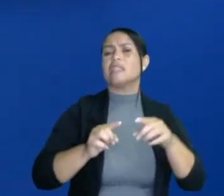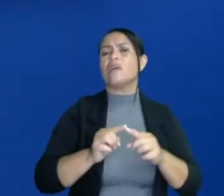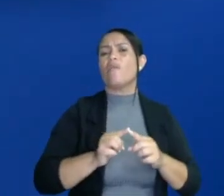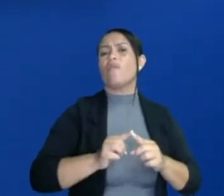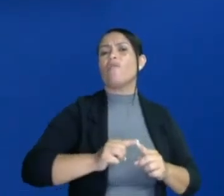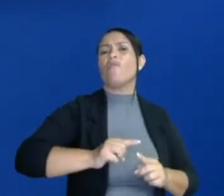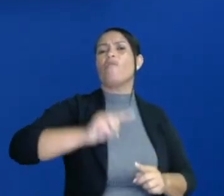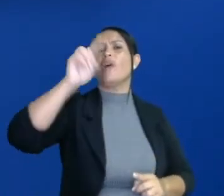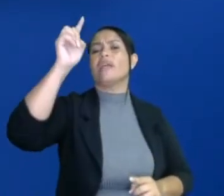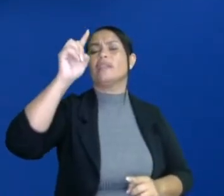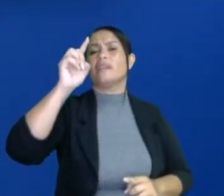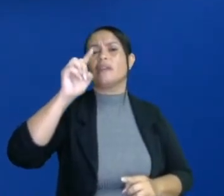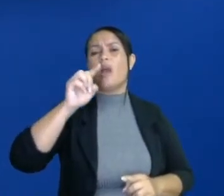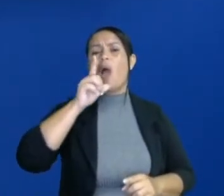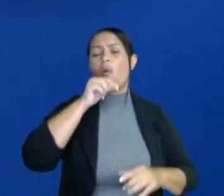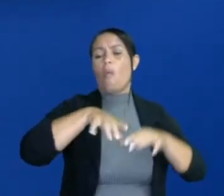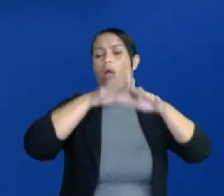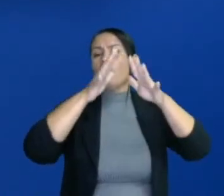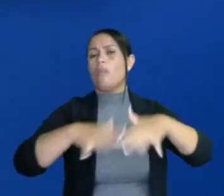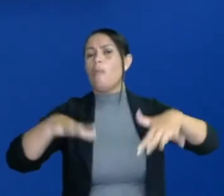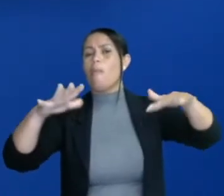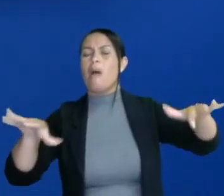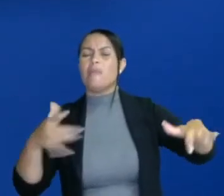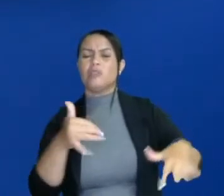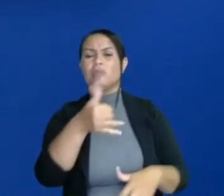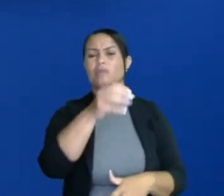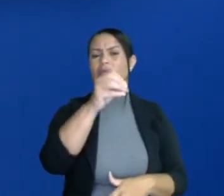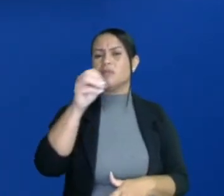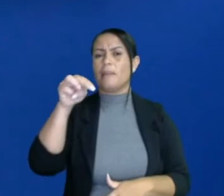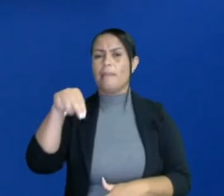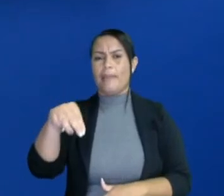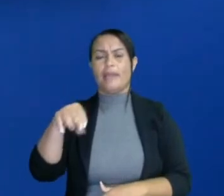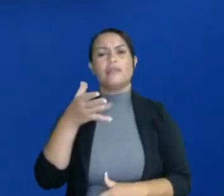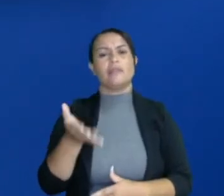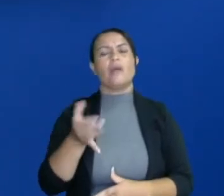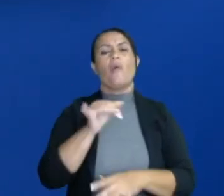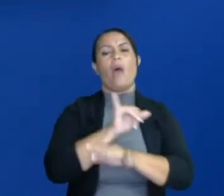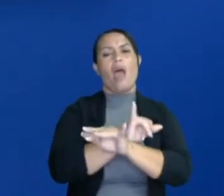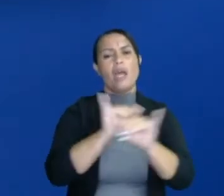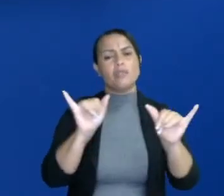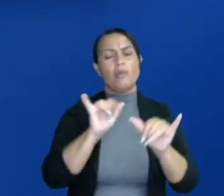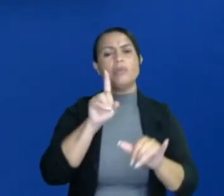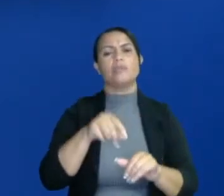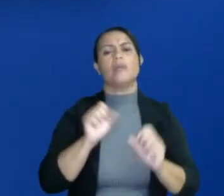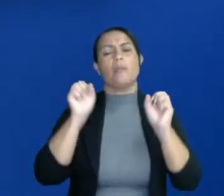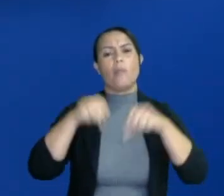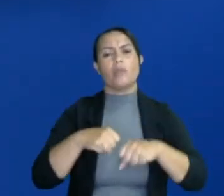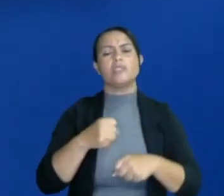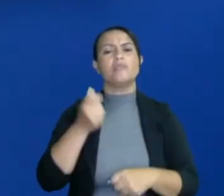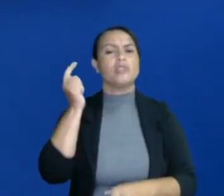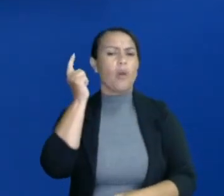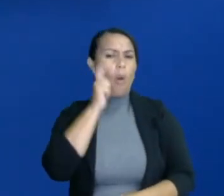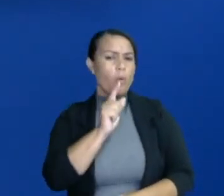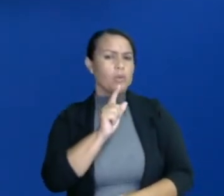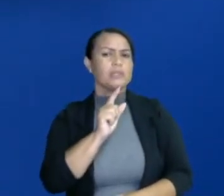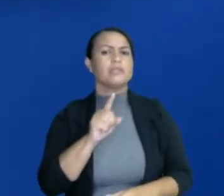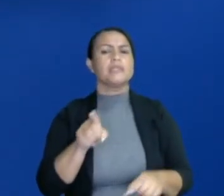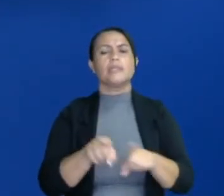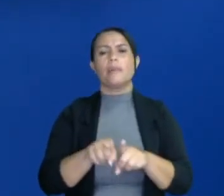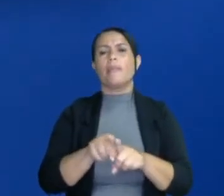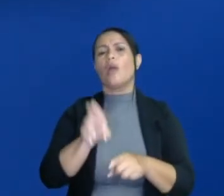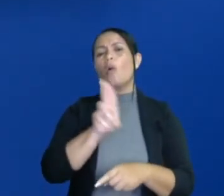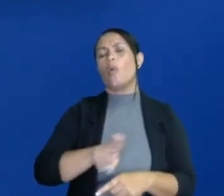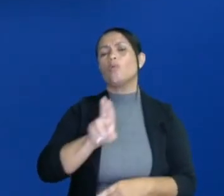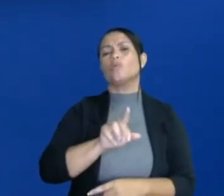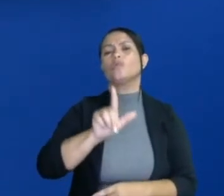vertical em relação ao nível do mar de 100 metros, tá bom? Então, essas informações são possíveis de ser conseguidas com a